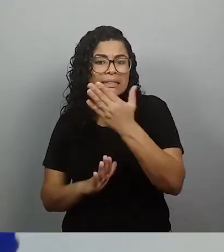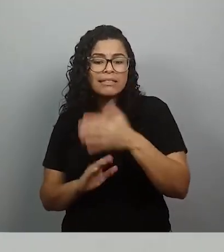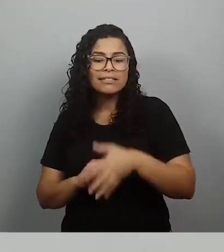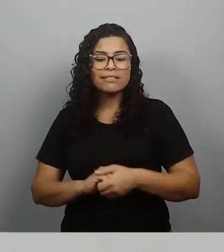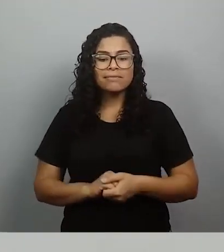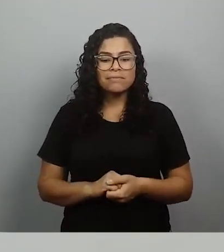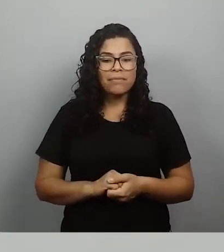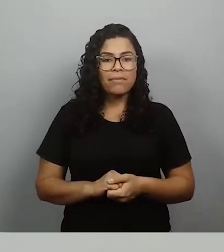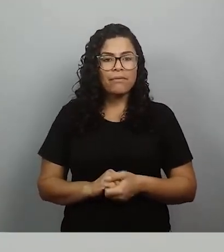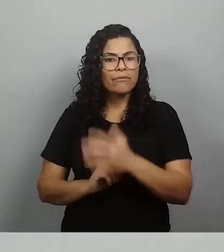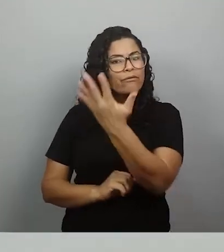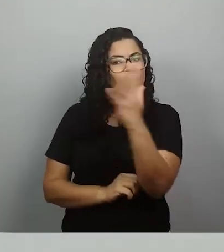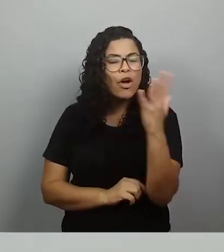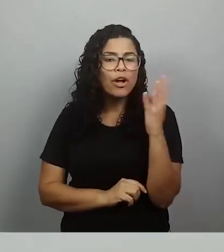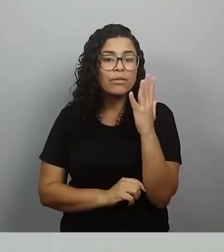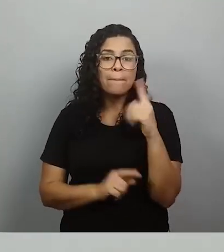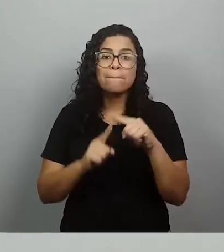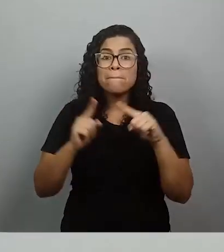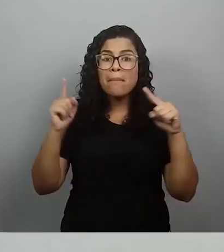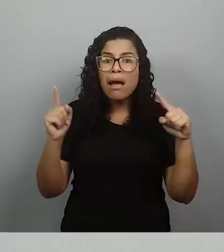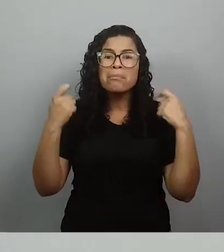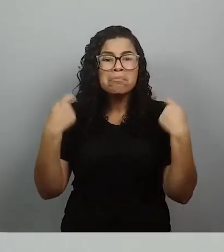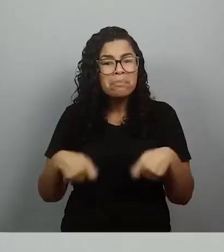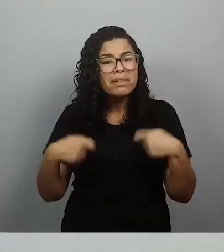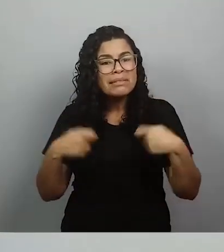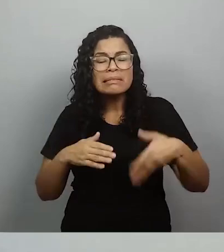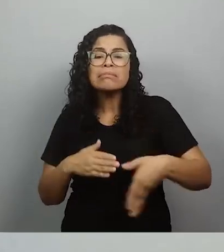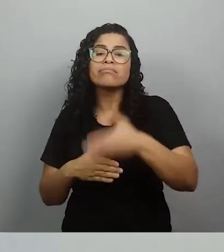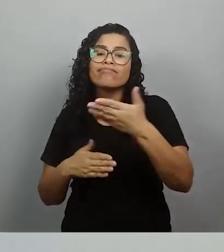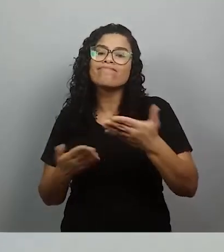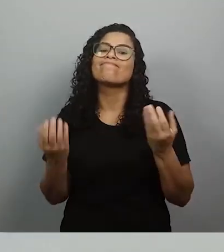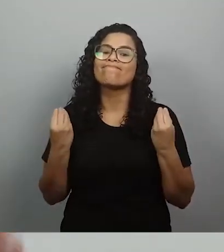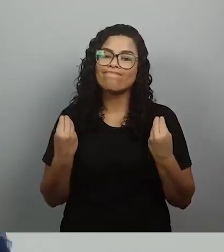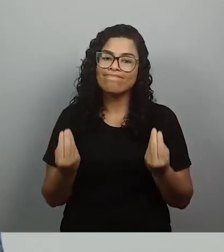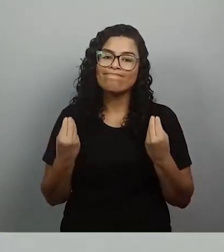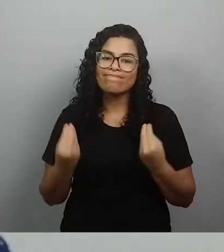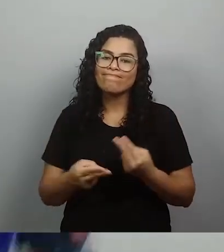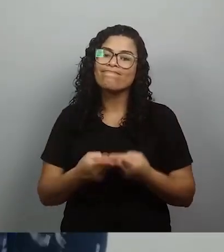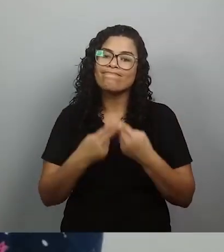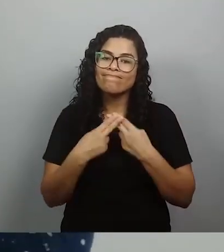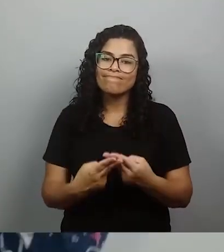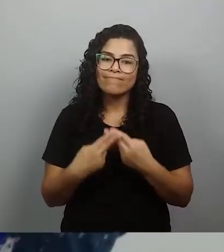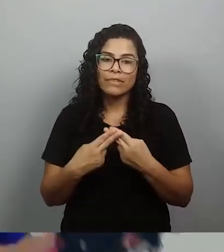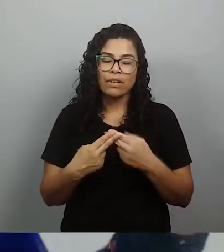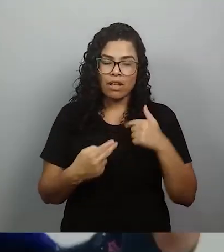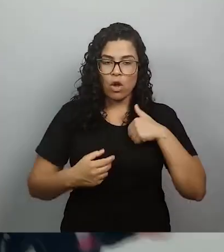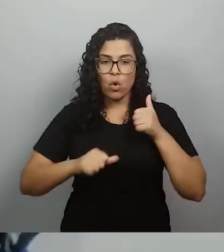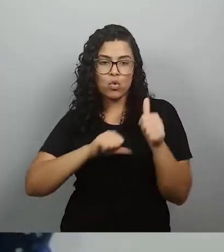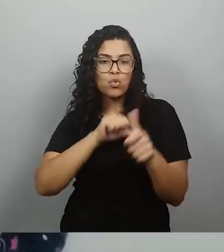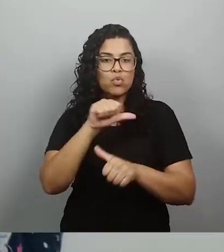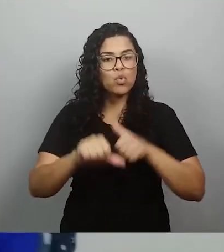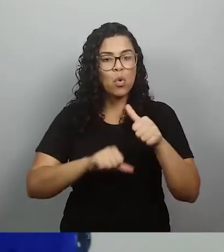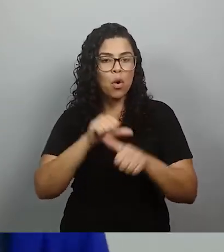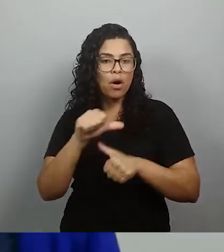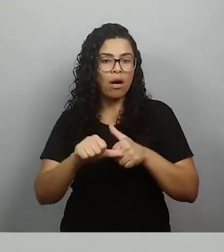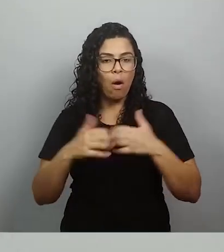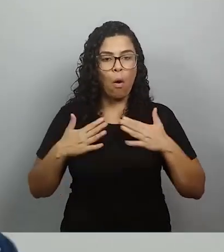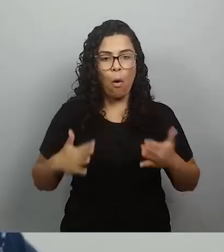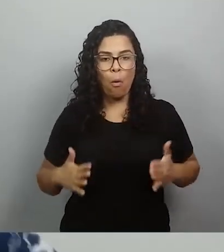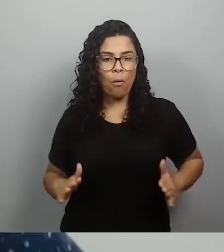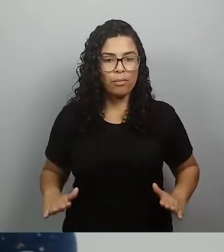pra floresta. Mas eu vou ter que ir. Fazer o quê? Deixa eu ir lá trocar de roupa.